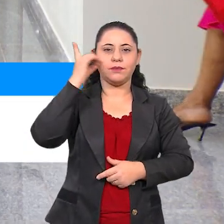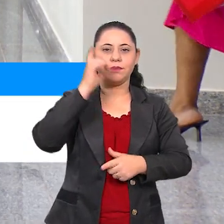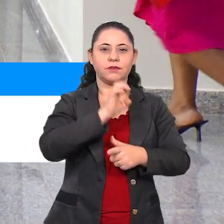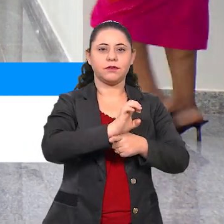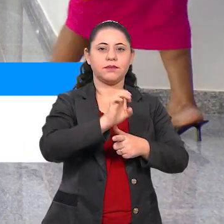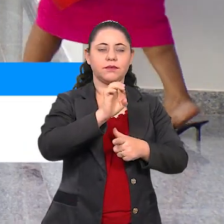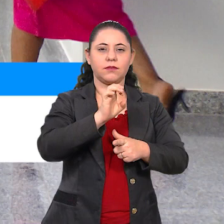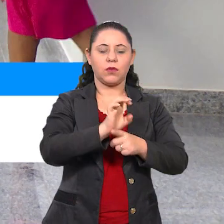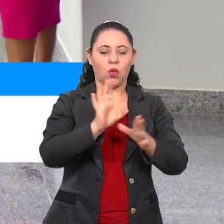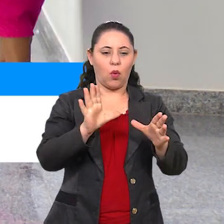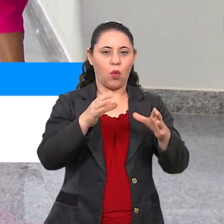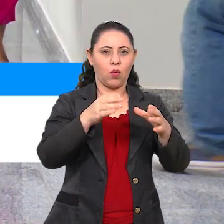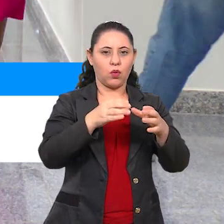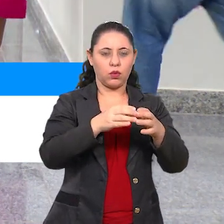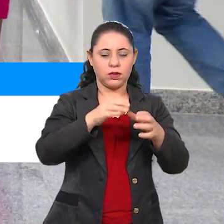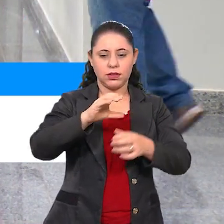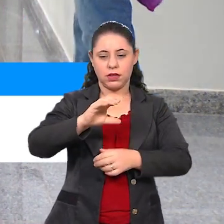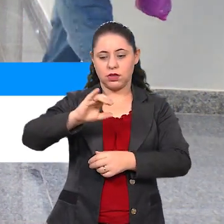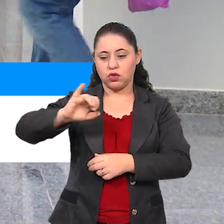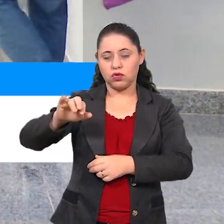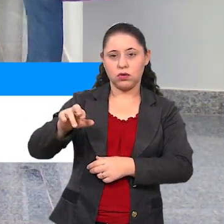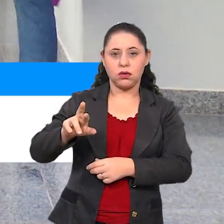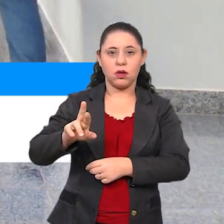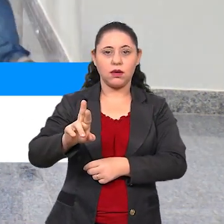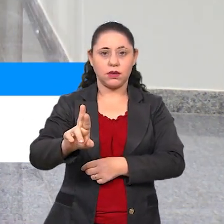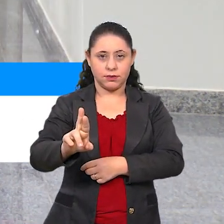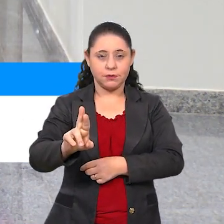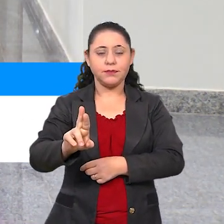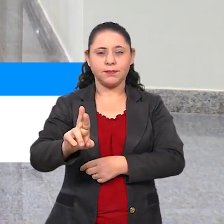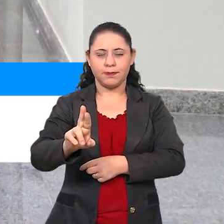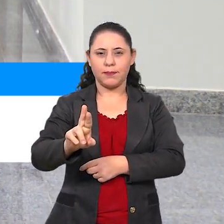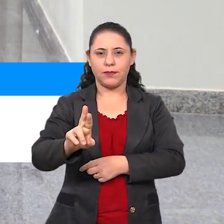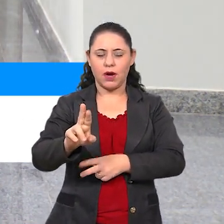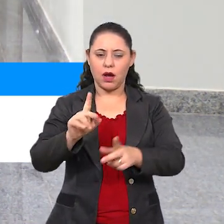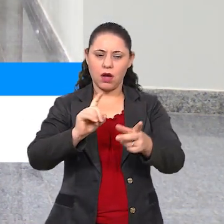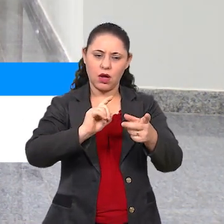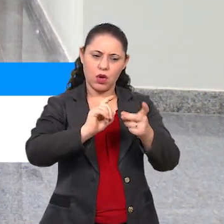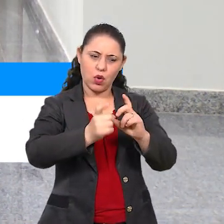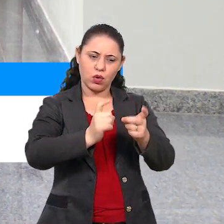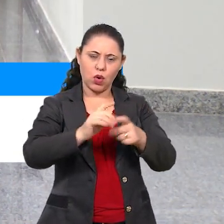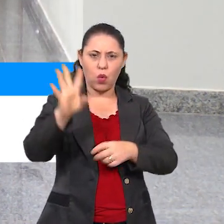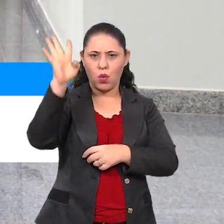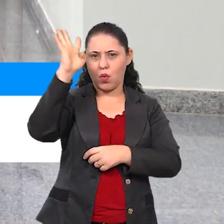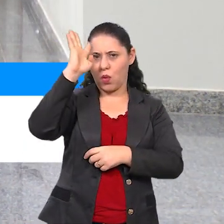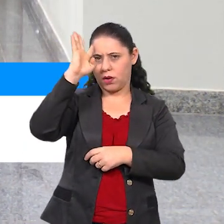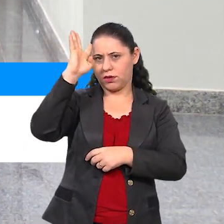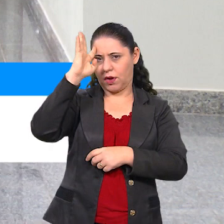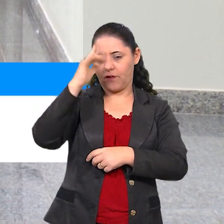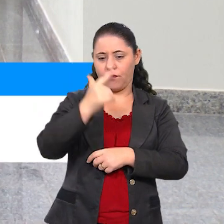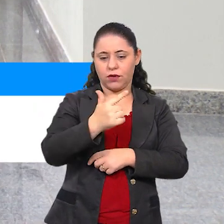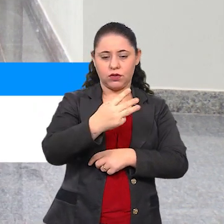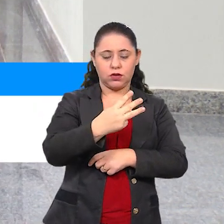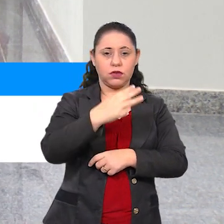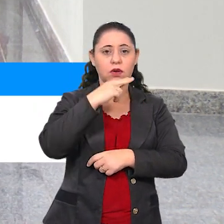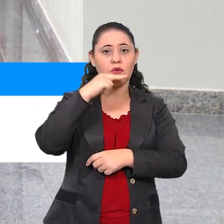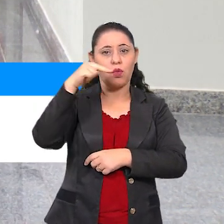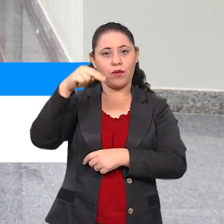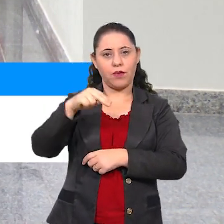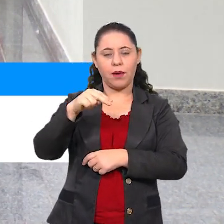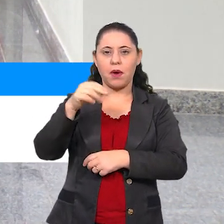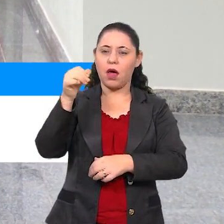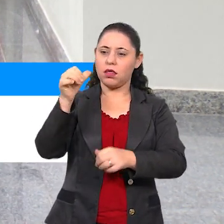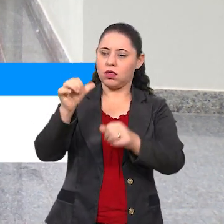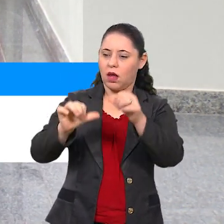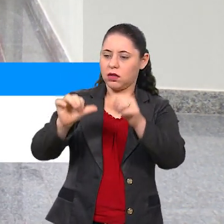deputados estaduais, membros da Comissão de Constituição, Justiça e Redação, se reuniram nesta quarta-feira, 23 de novembro,